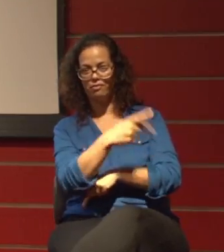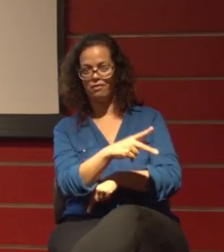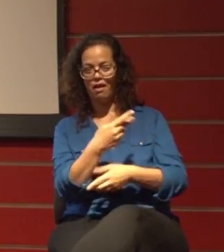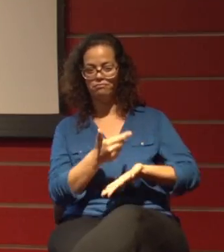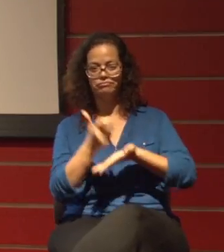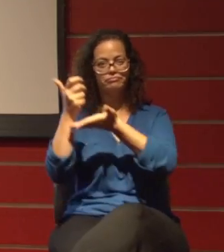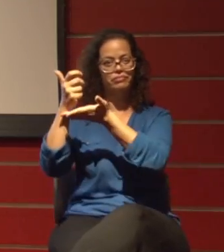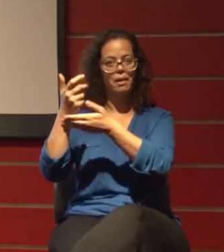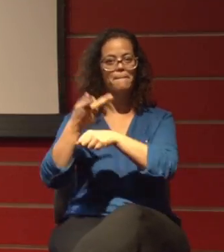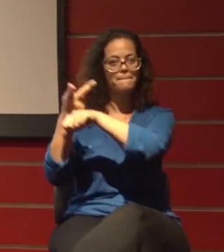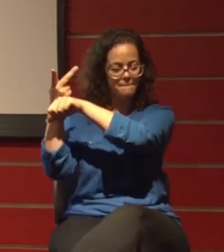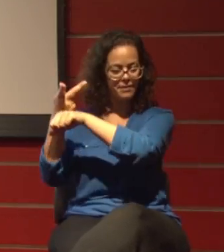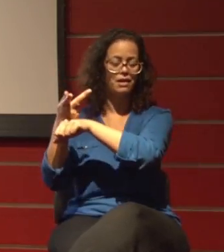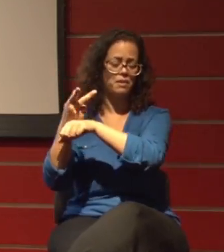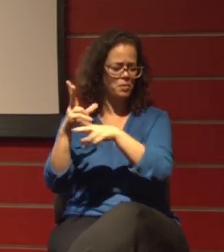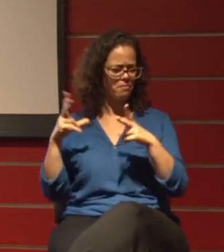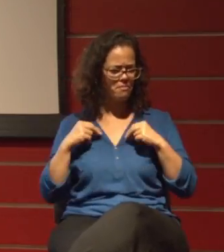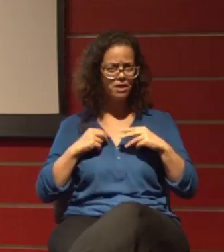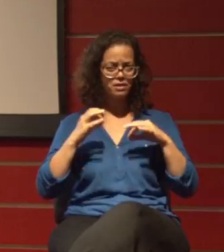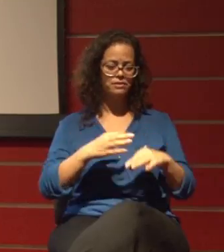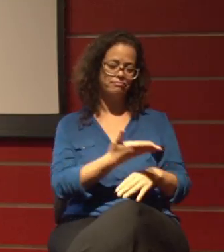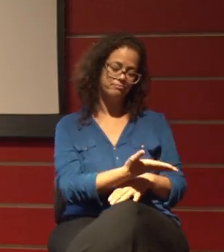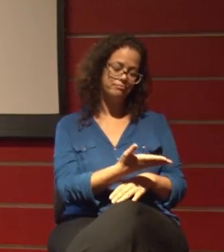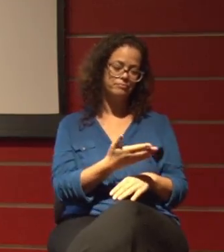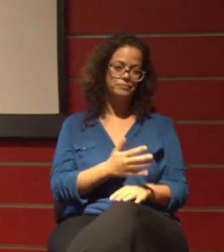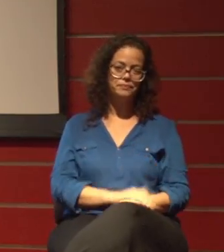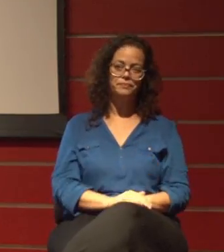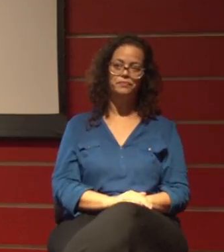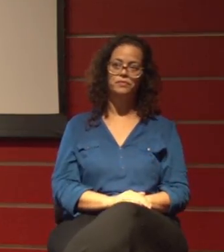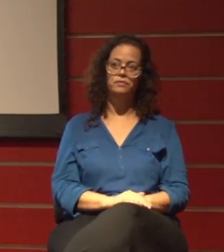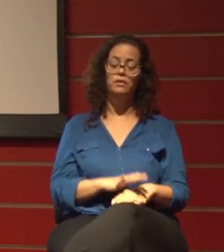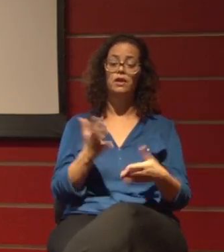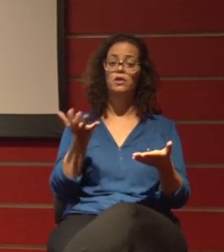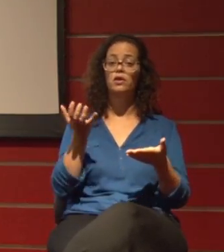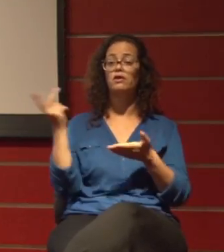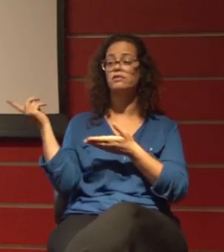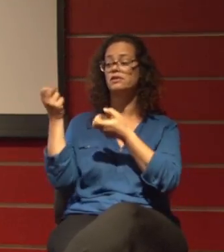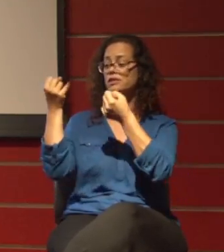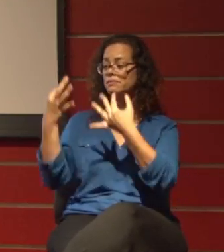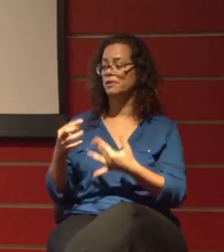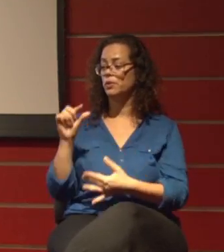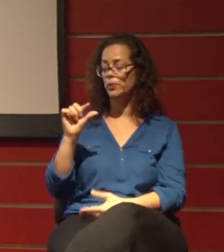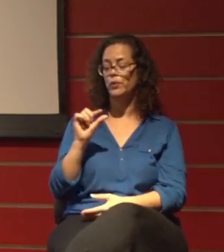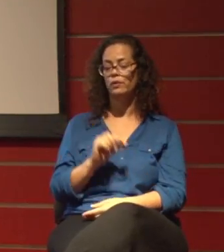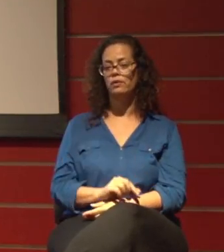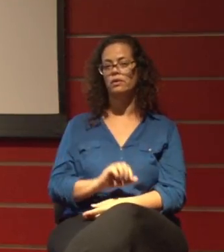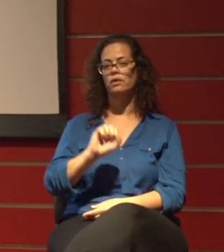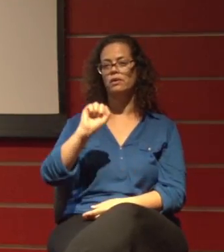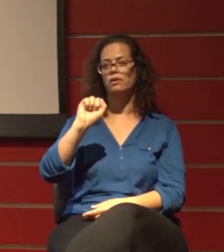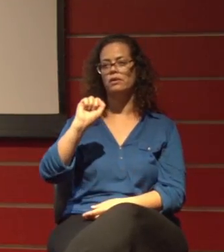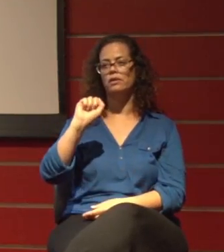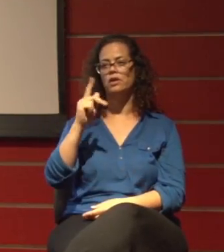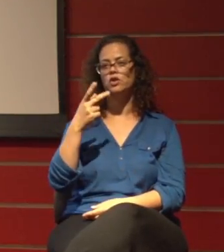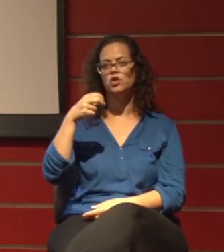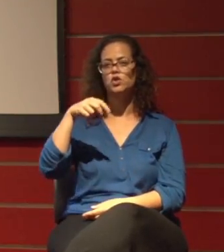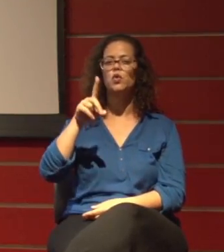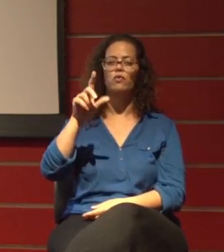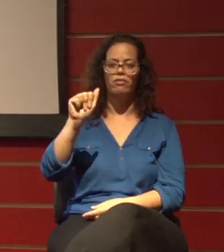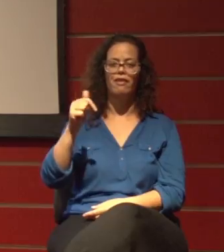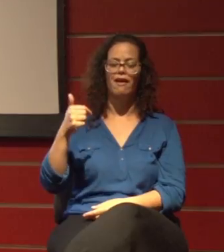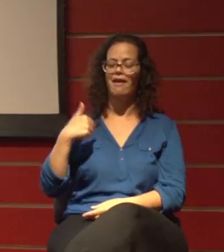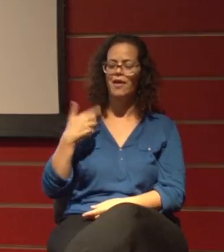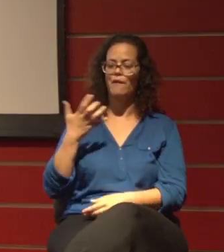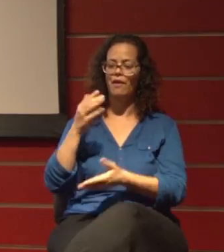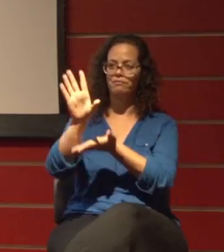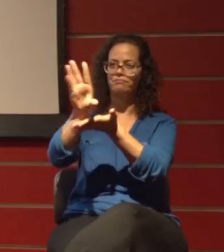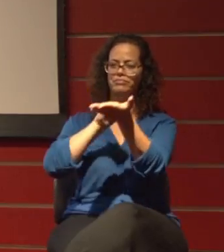era era mais do que merecido então é eu queria que você falasse um pouquinho sobre isso daonda sim eu qu não crescer eu quero ser shonda rimes